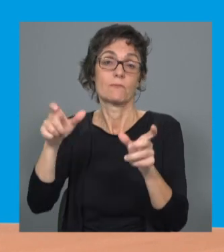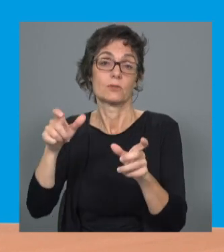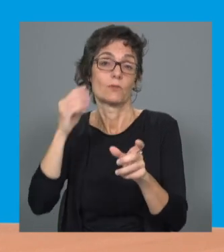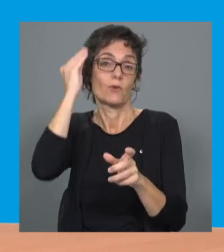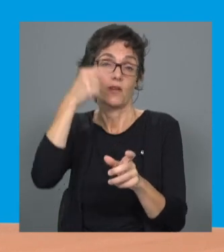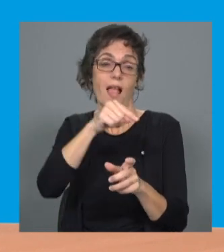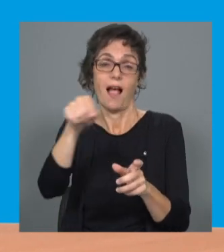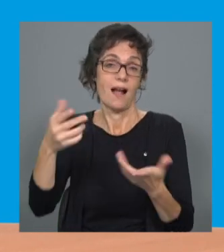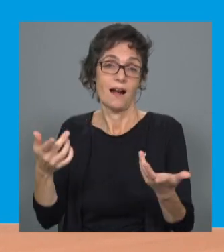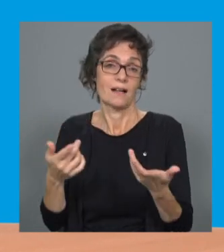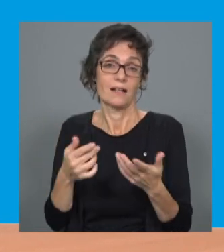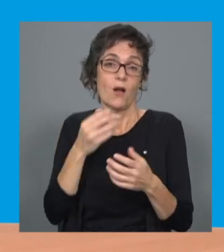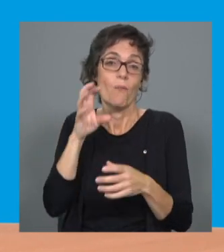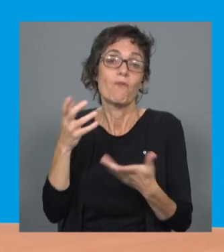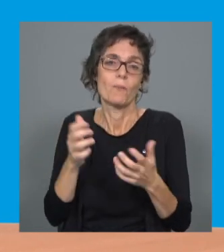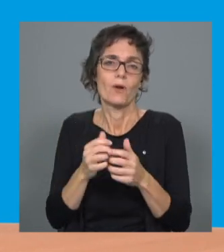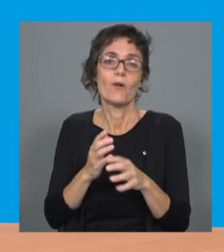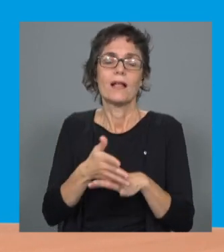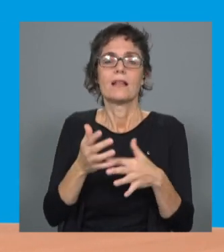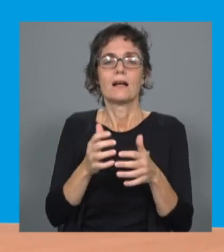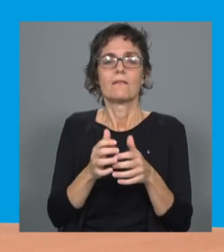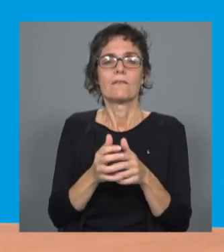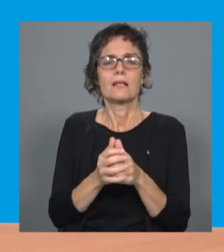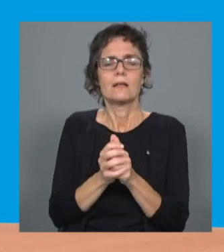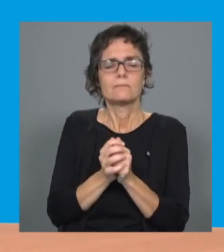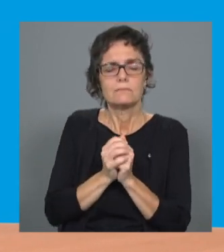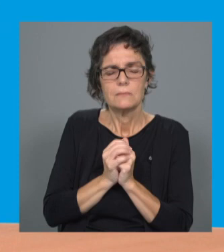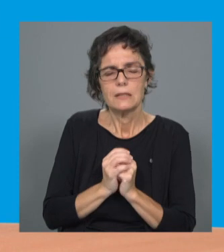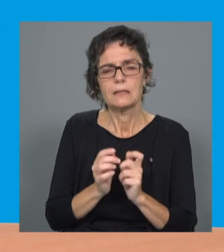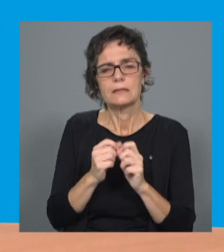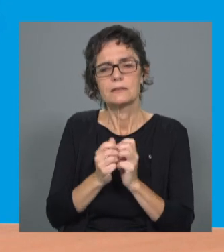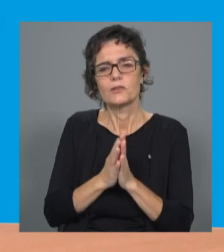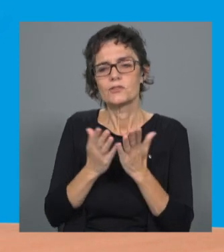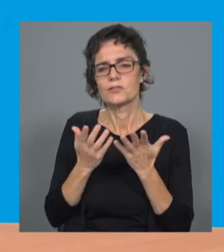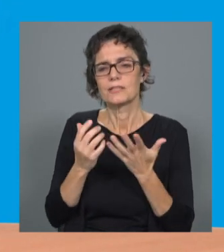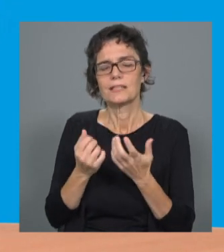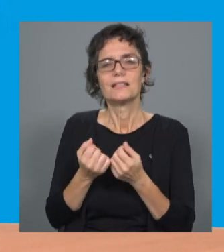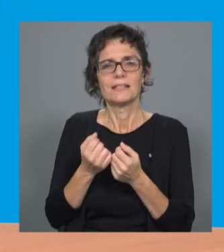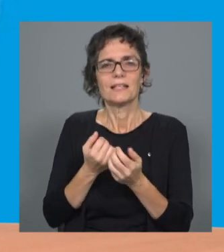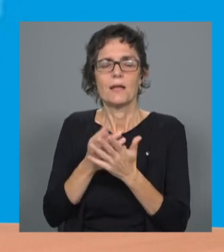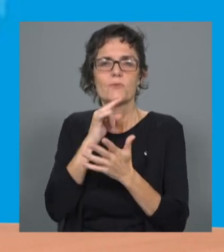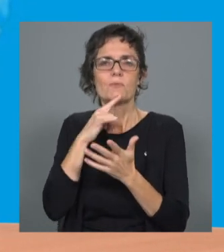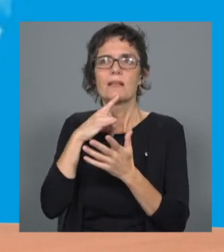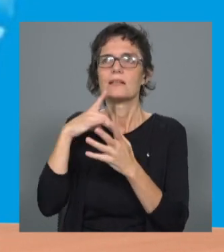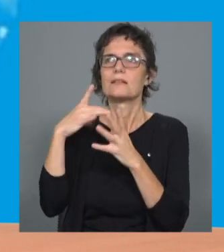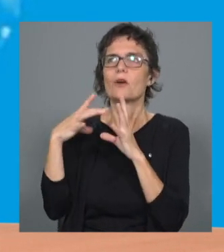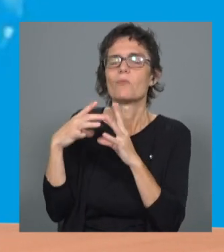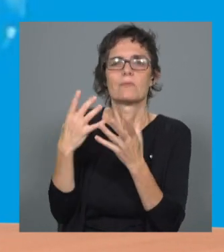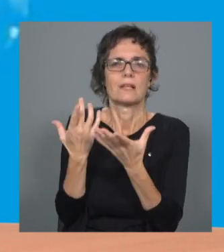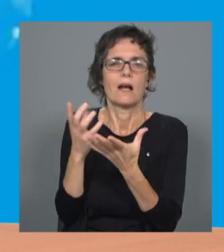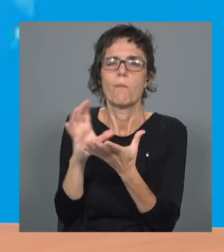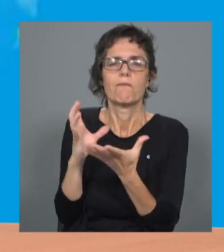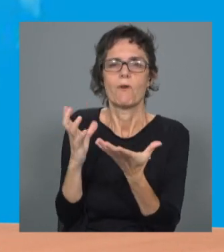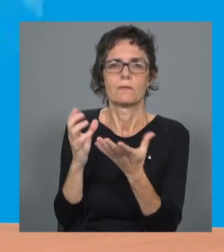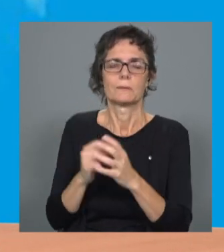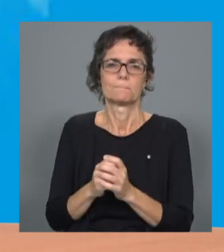E o dia, o sentido do dia de Todos os Santos é exatamente esse, de uma